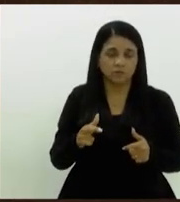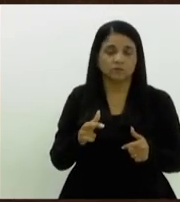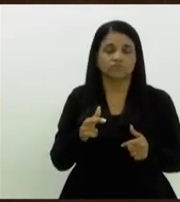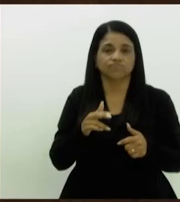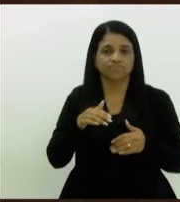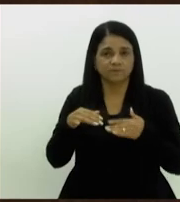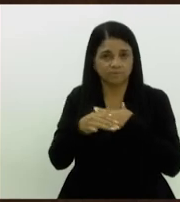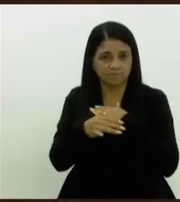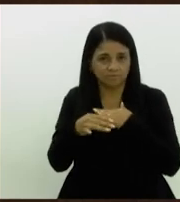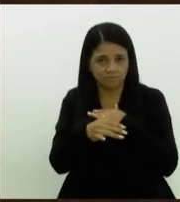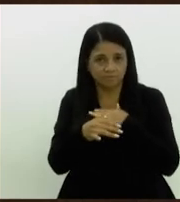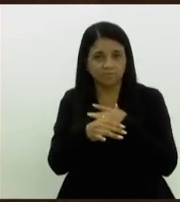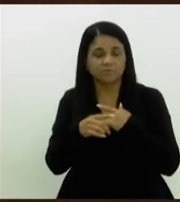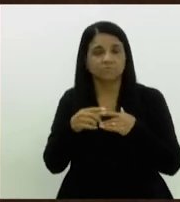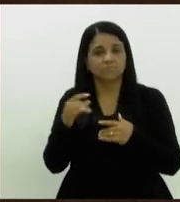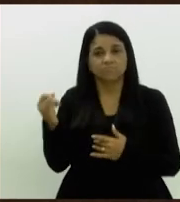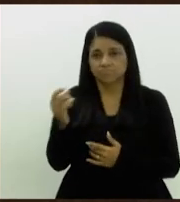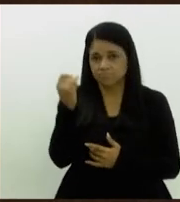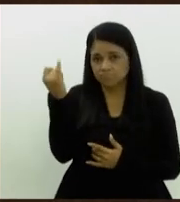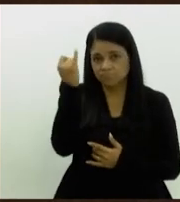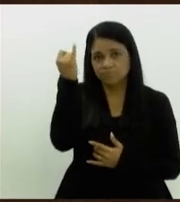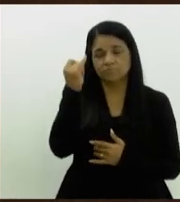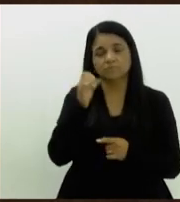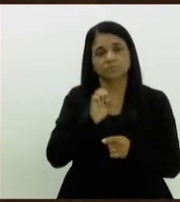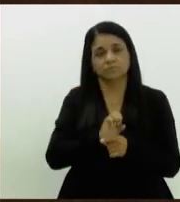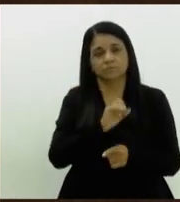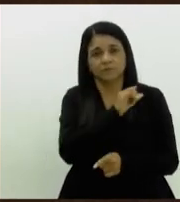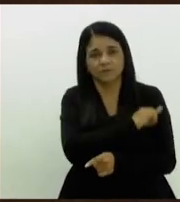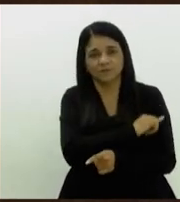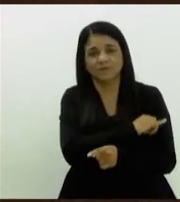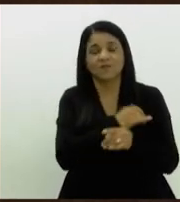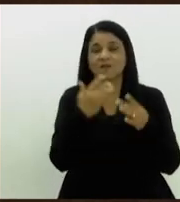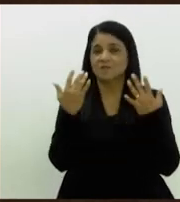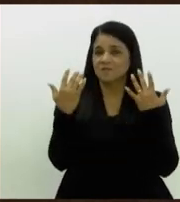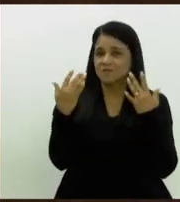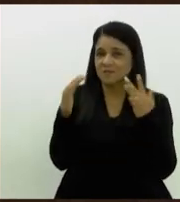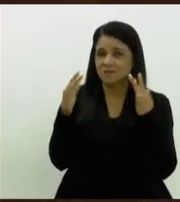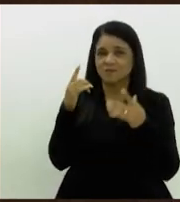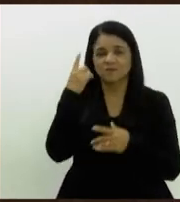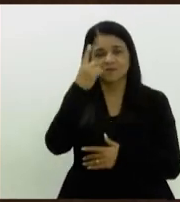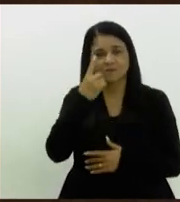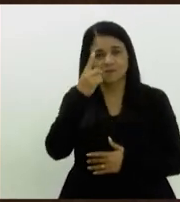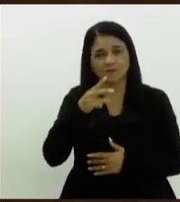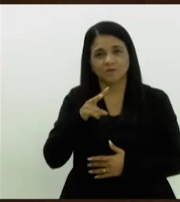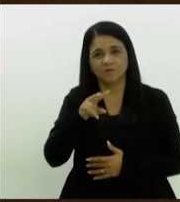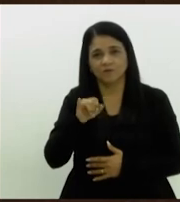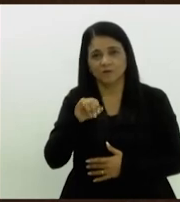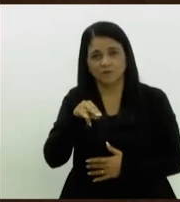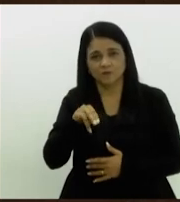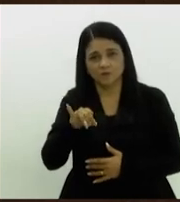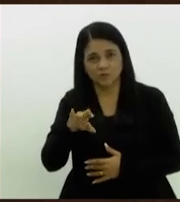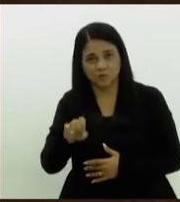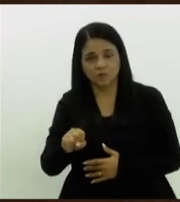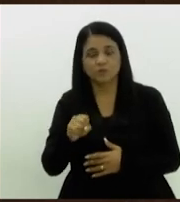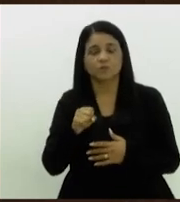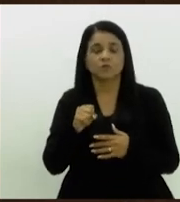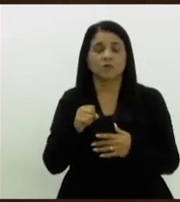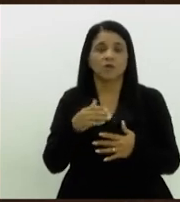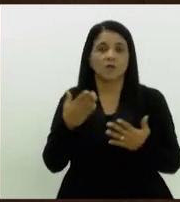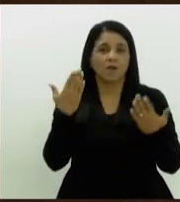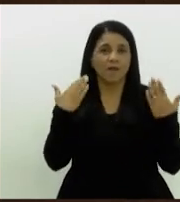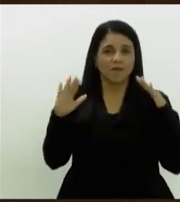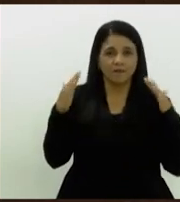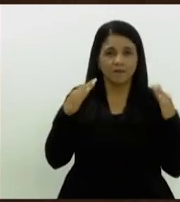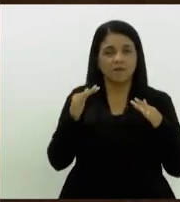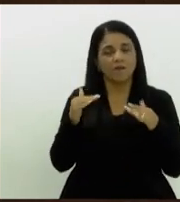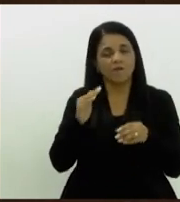muito relevantes aqui para o Rio de Janeiro. Então, eu parabenizo o deputado Cozzolino e, com muita alegria,